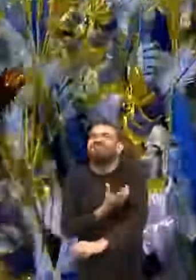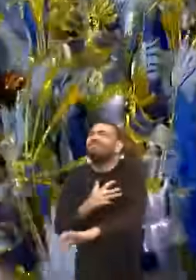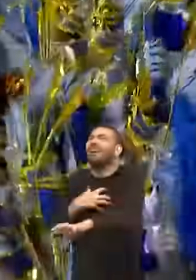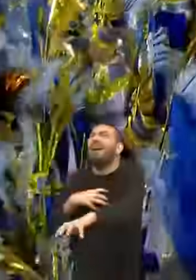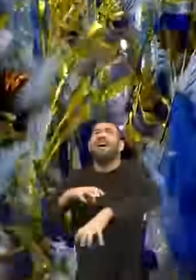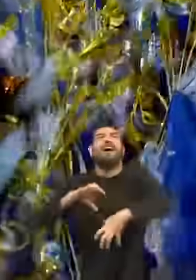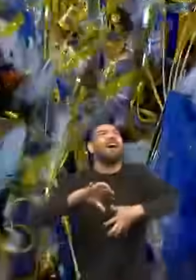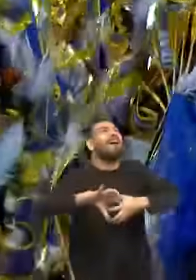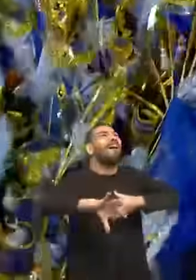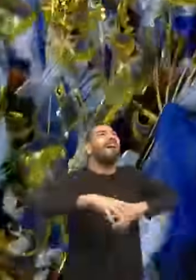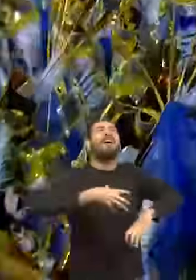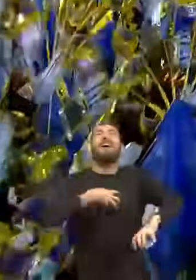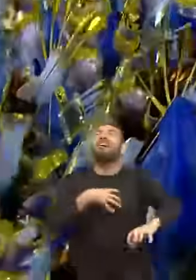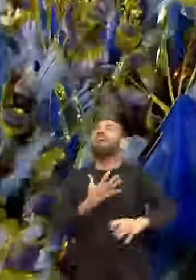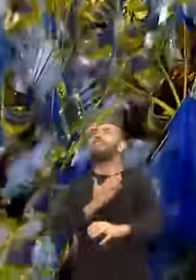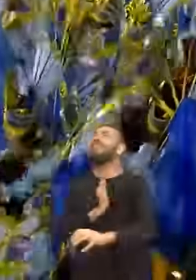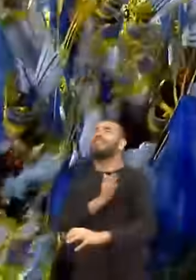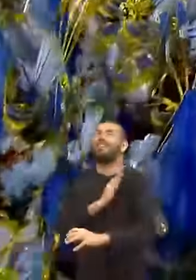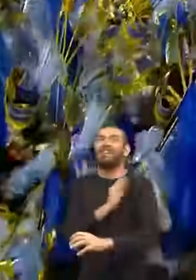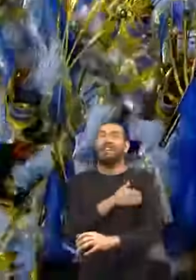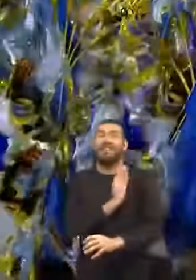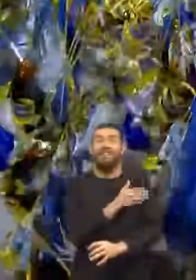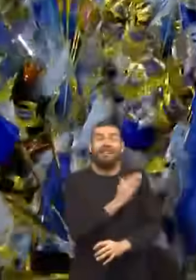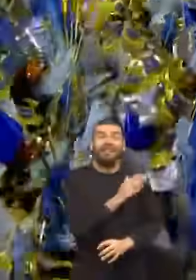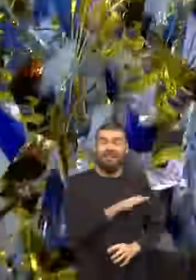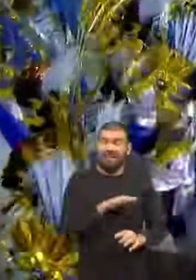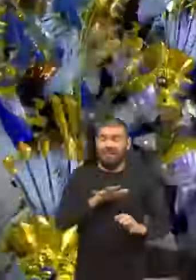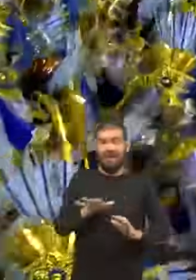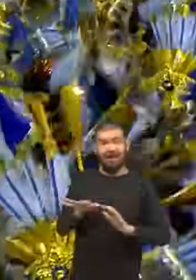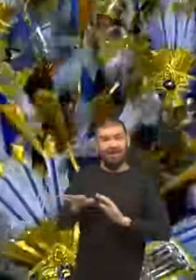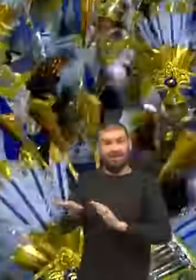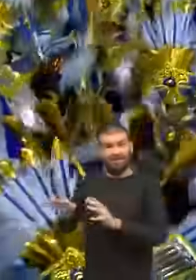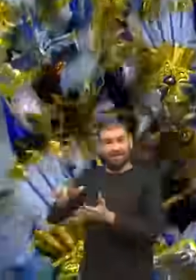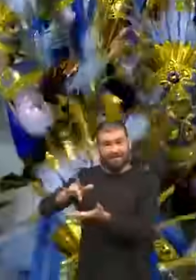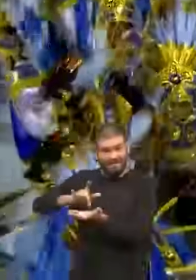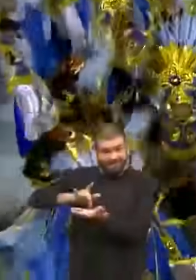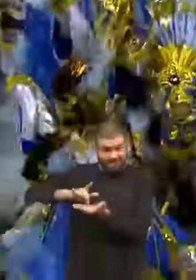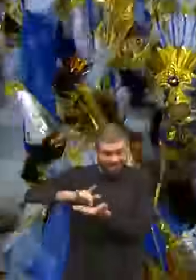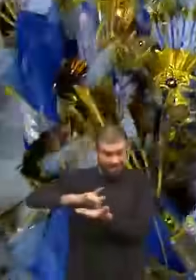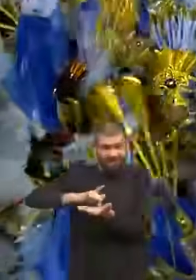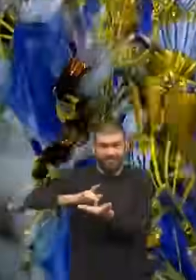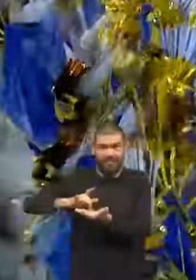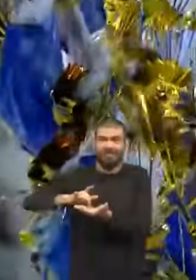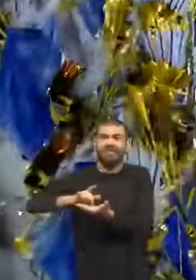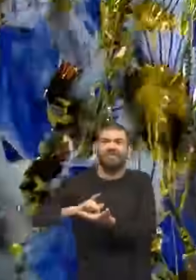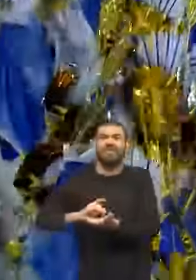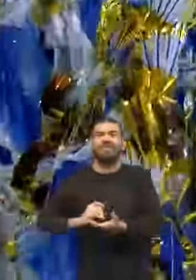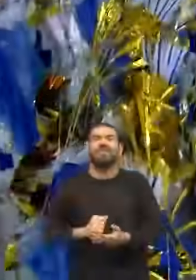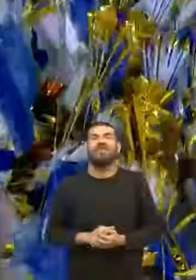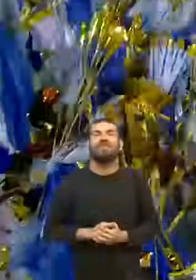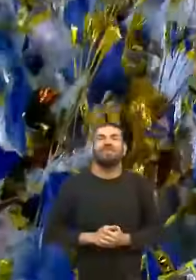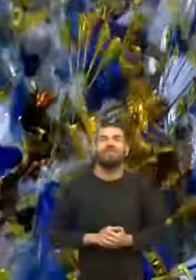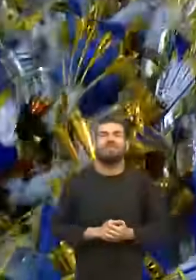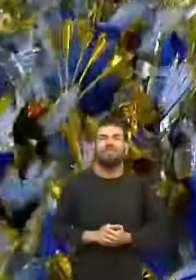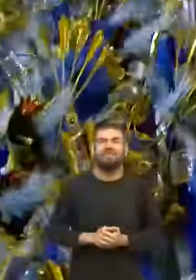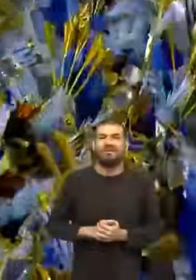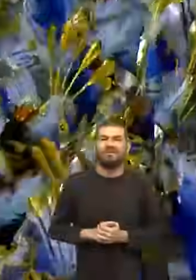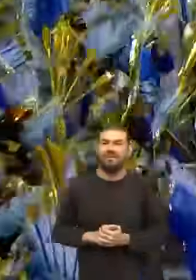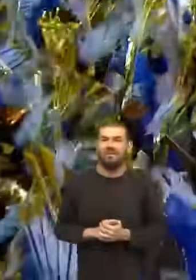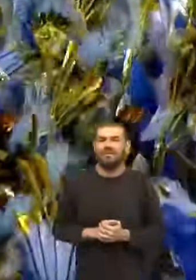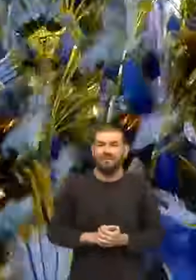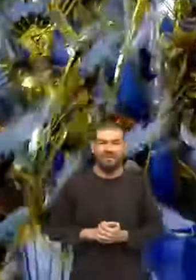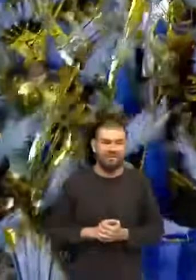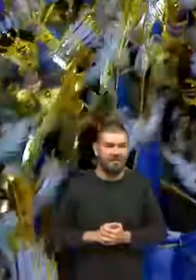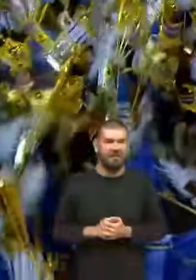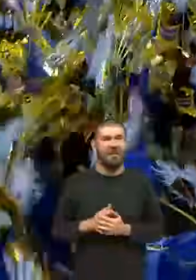Contagiando e conquistando os corações. A dança, a dança. É agora, é agora. Tira o pé do chão, tira o pé do